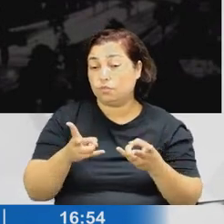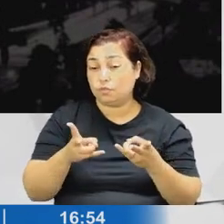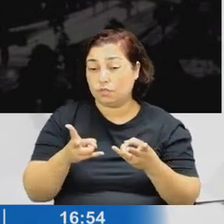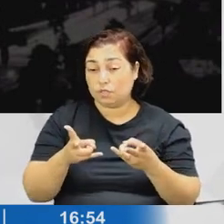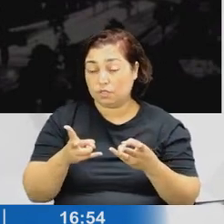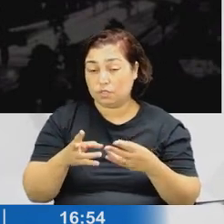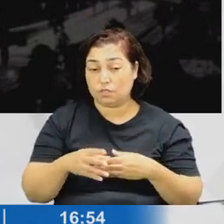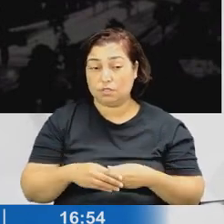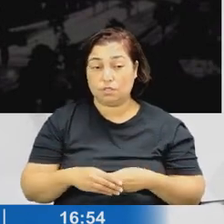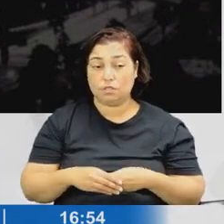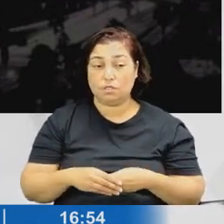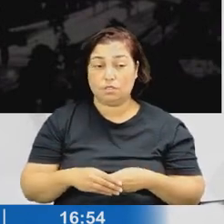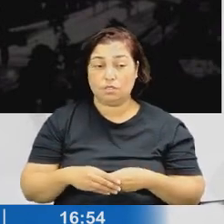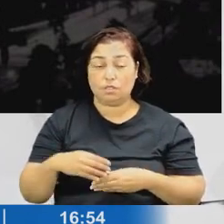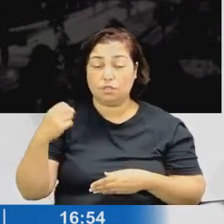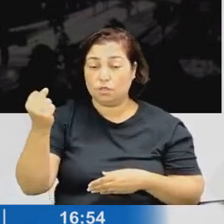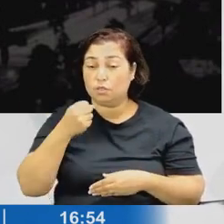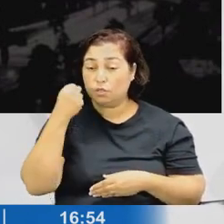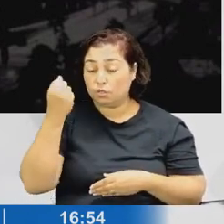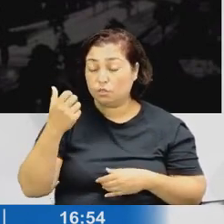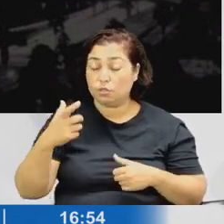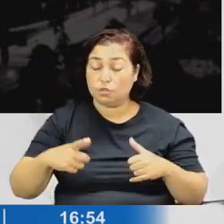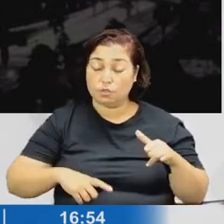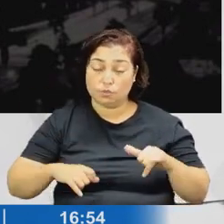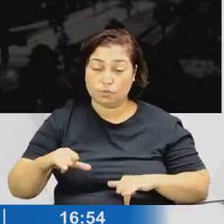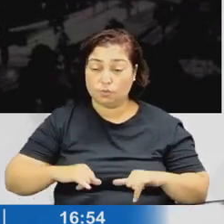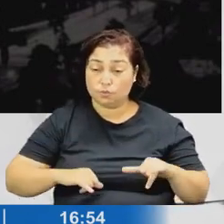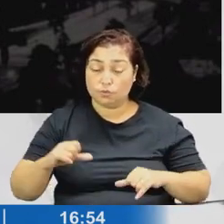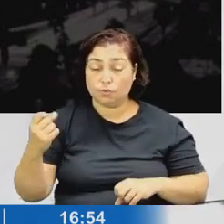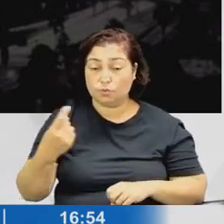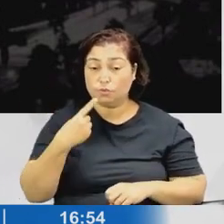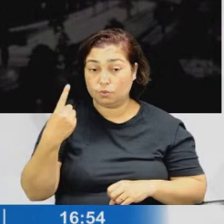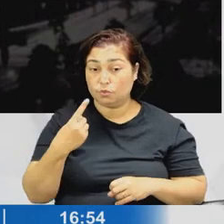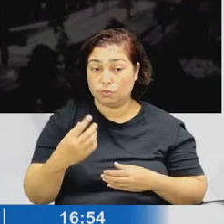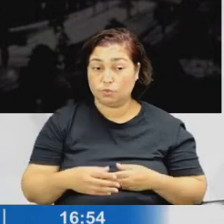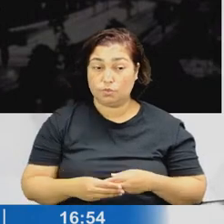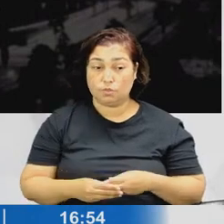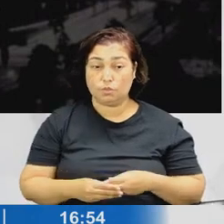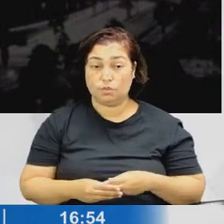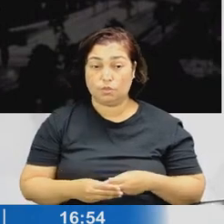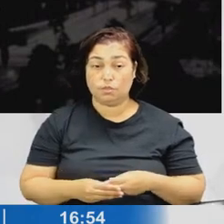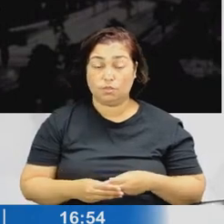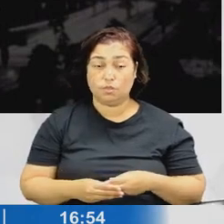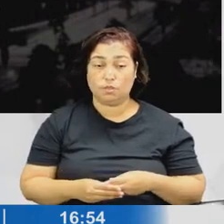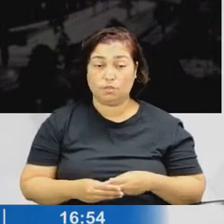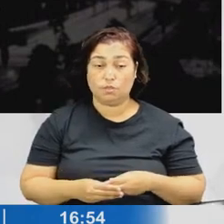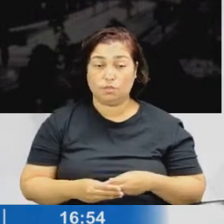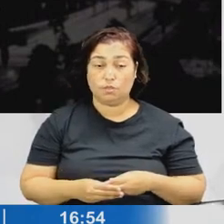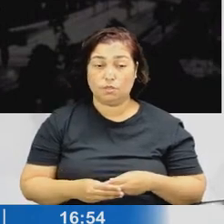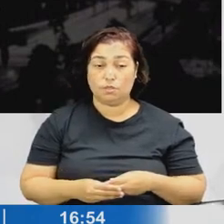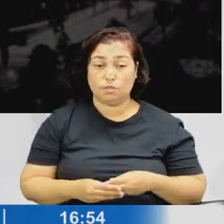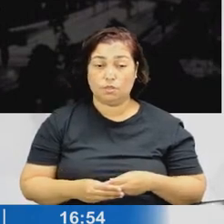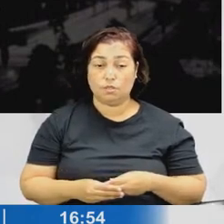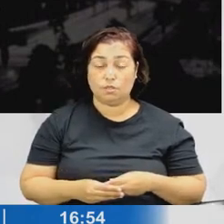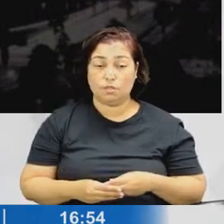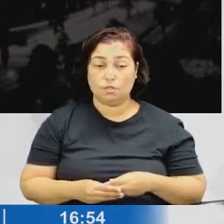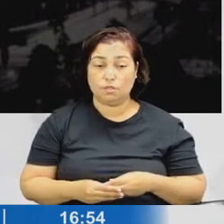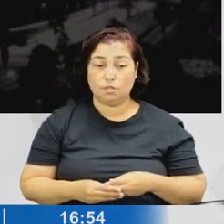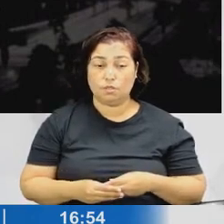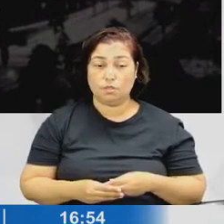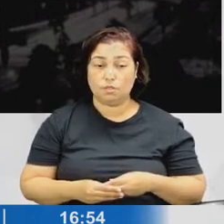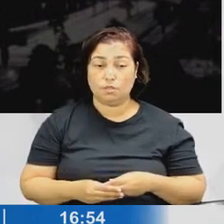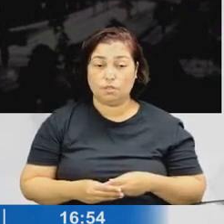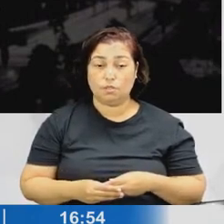sofre sozinho abaixado né ah aquela coisa o provedor pai e a mãe quando os seus tem problema